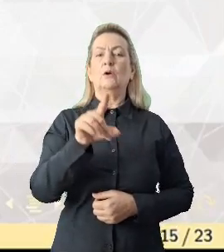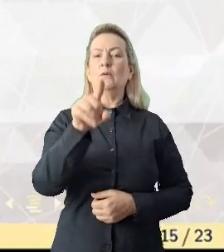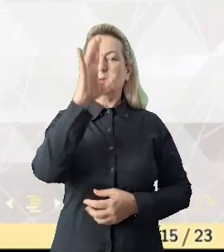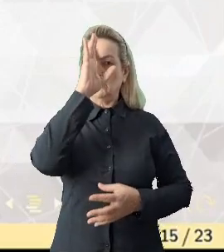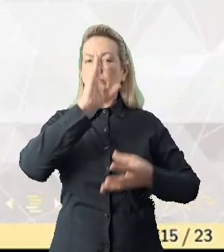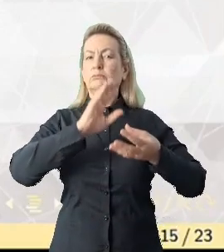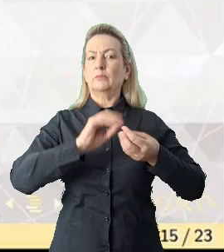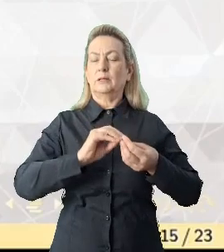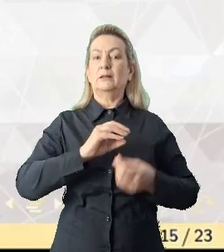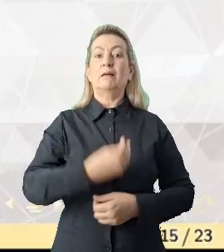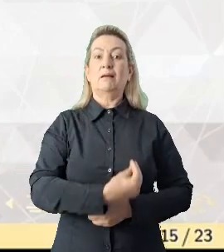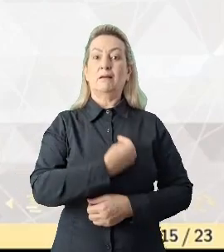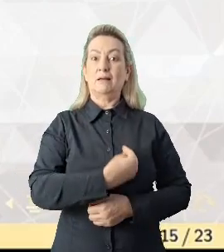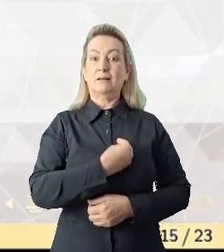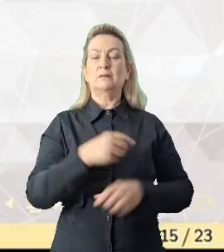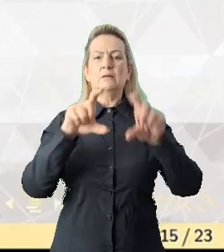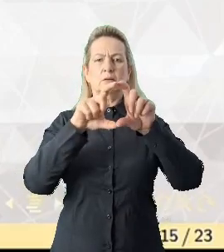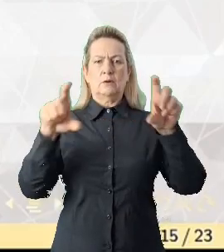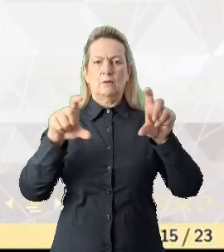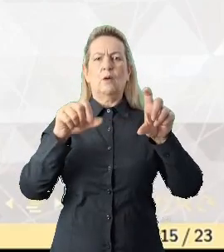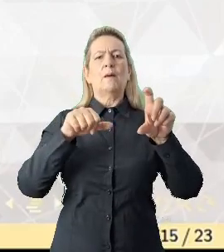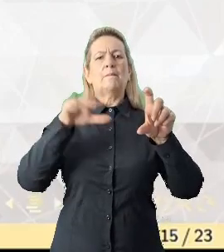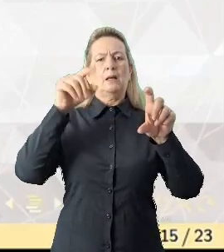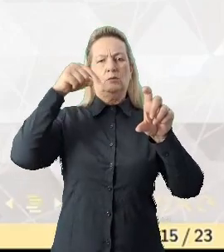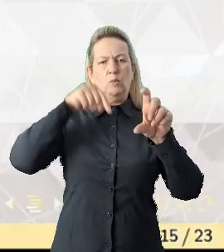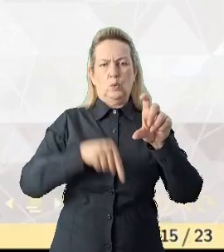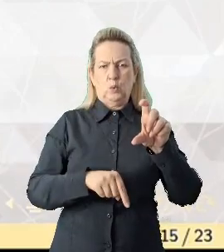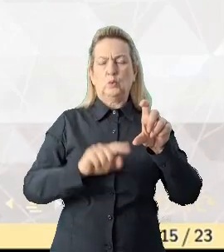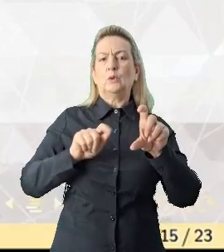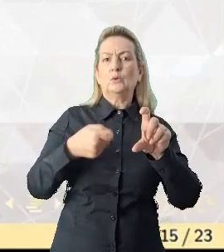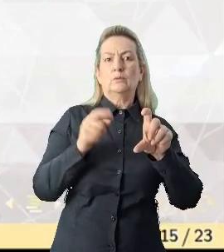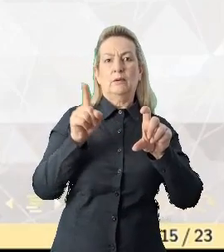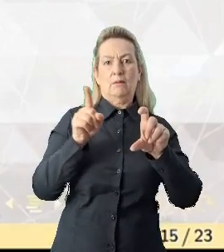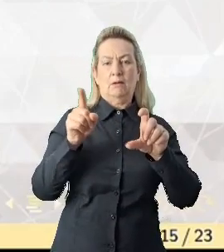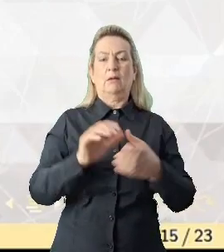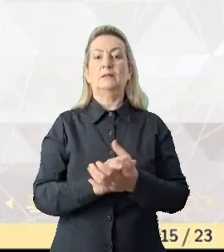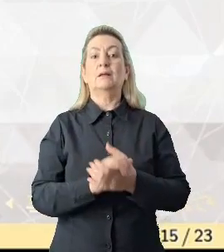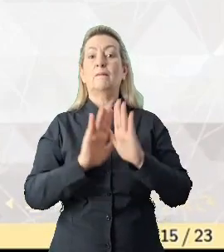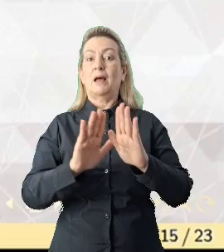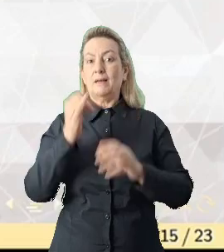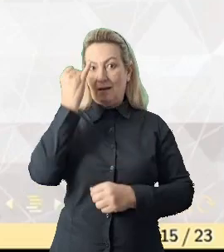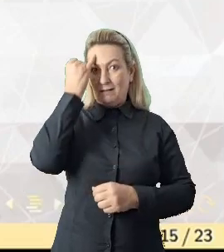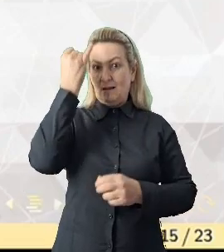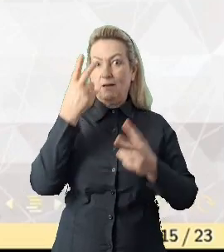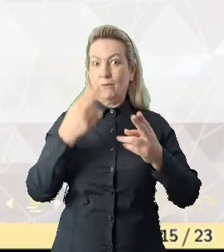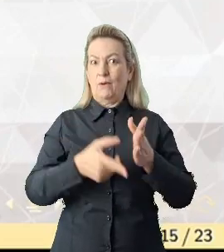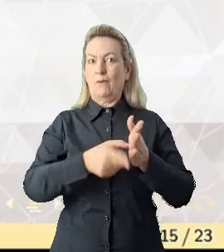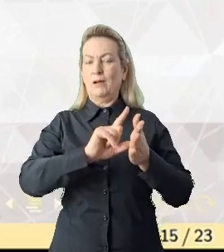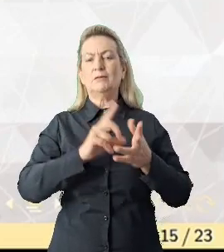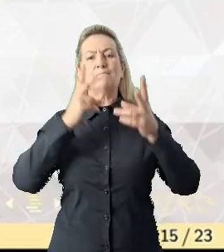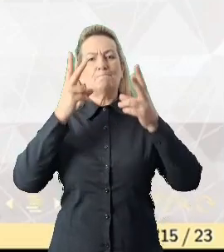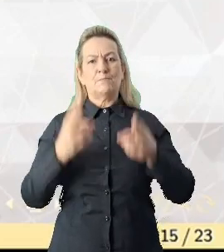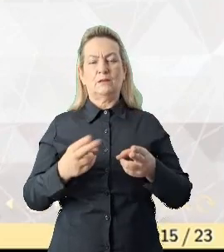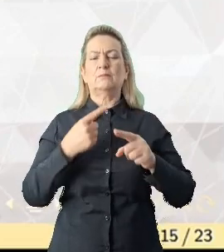daqui nós não vamos comentar nada agora nesse momento. É apenas para você entender que existe uma forma mais sofisticada, mais